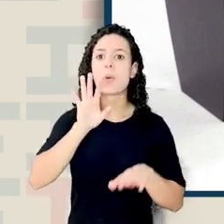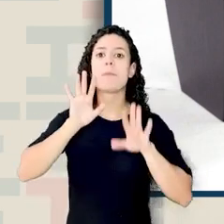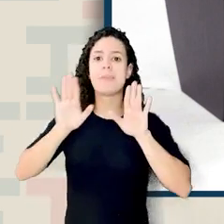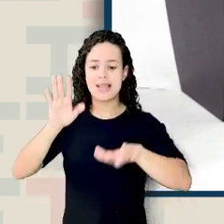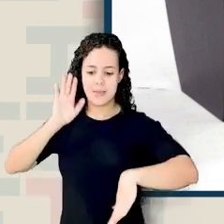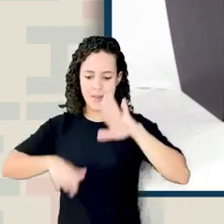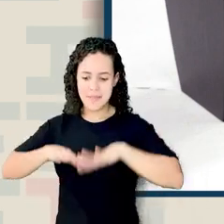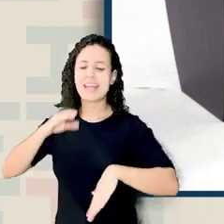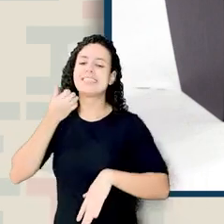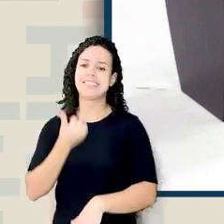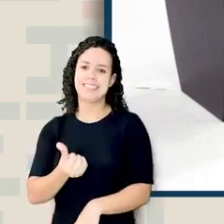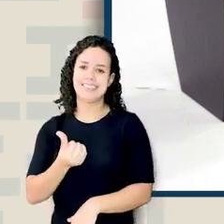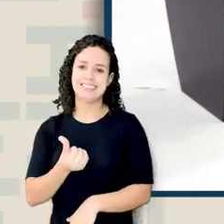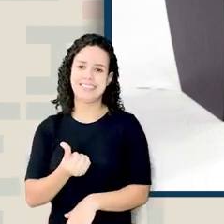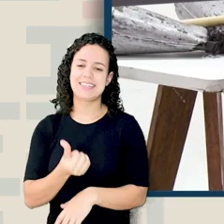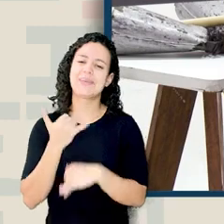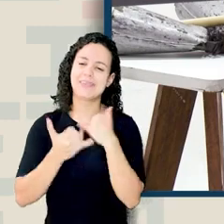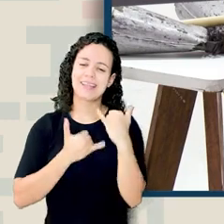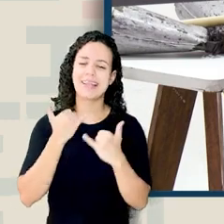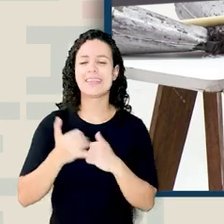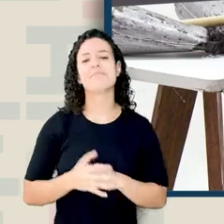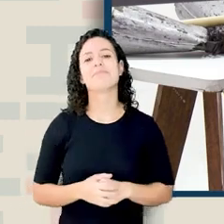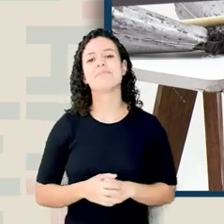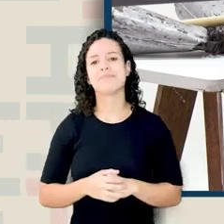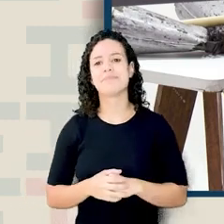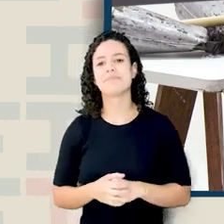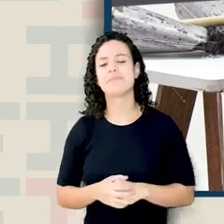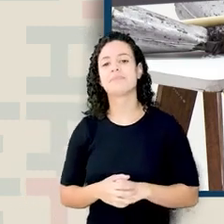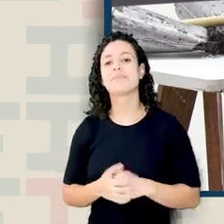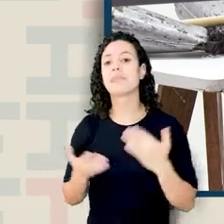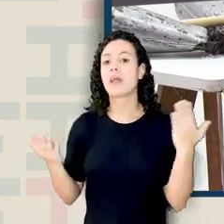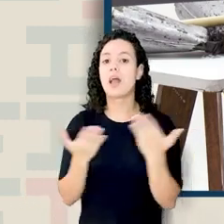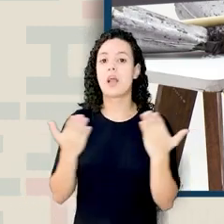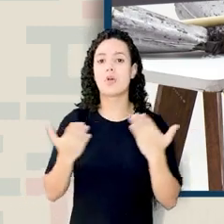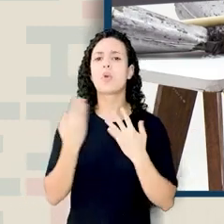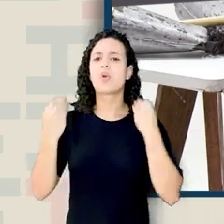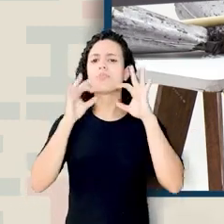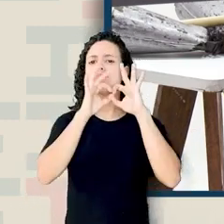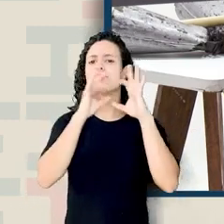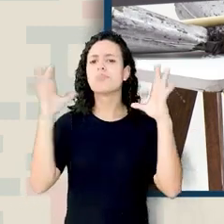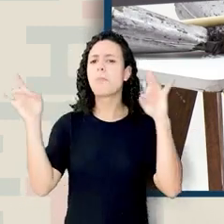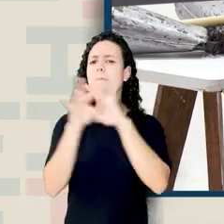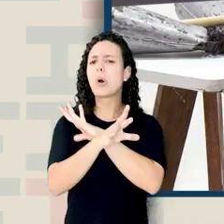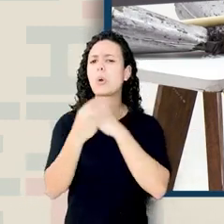feitas com 6 toques. Né? Vamos lá. Completo ele fica.